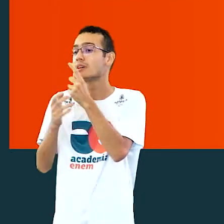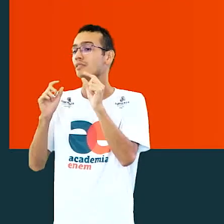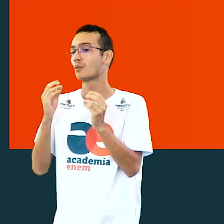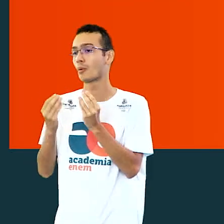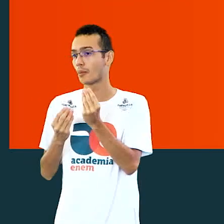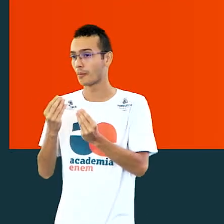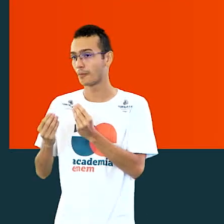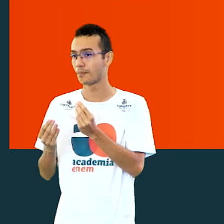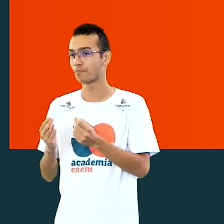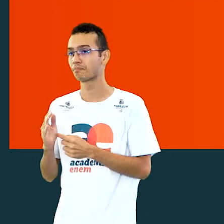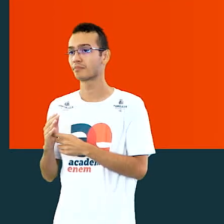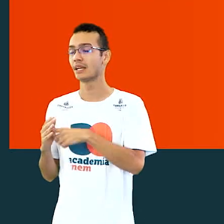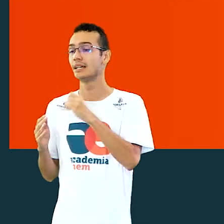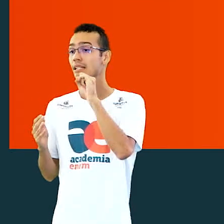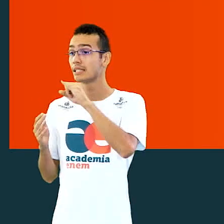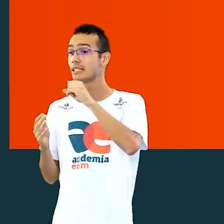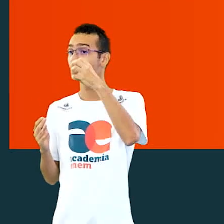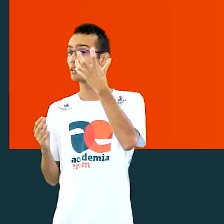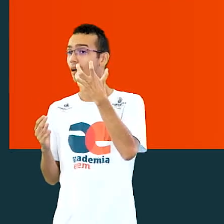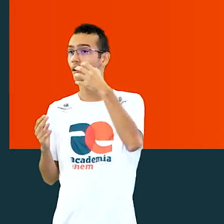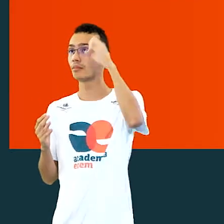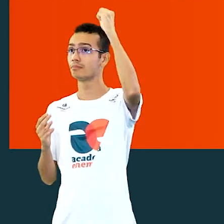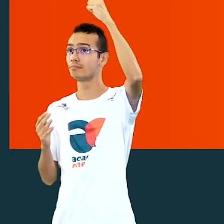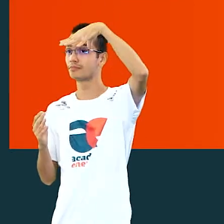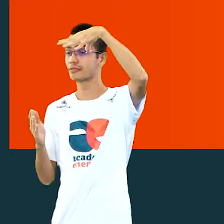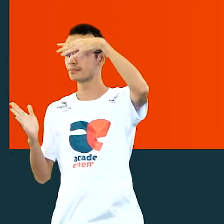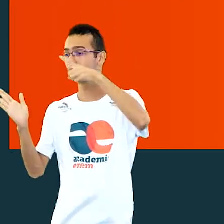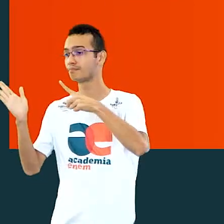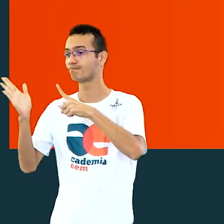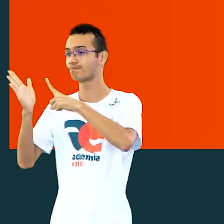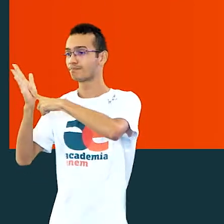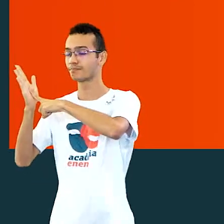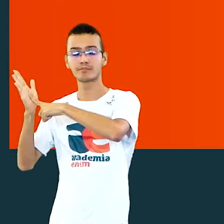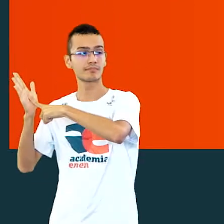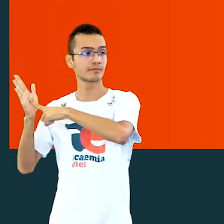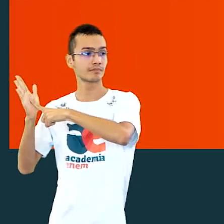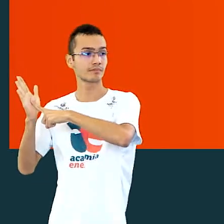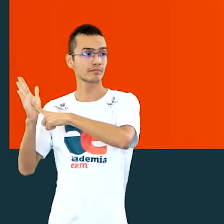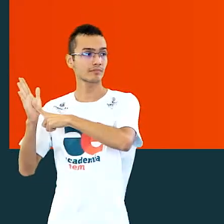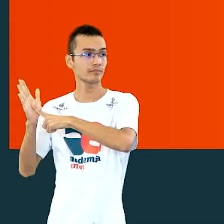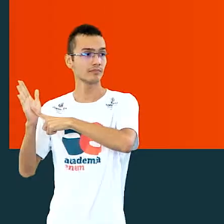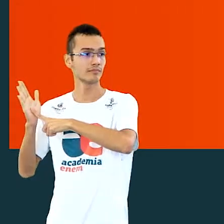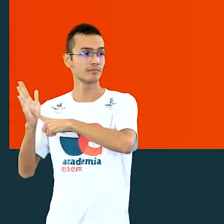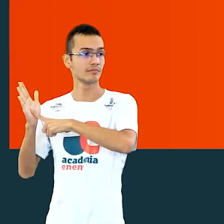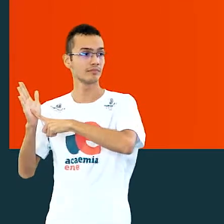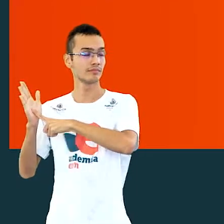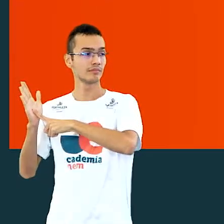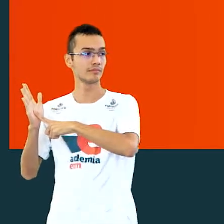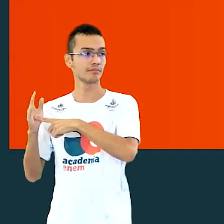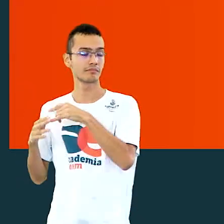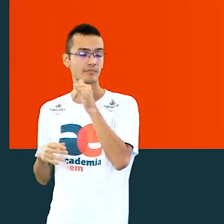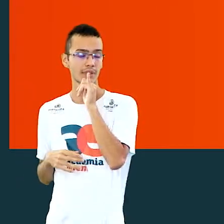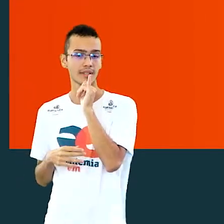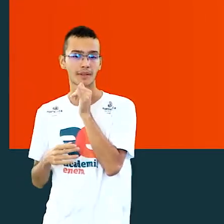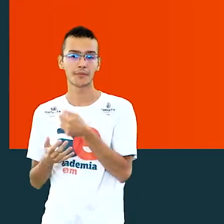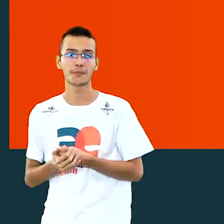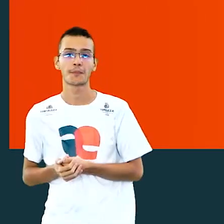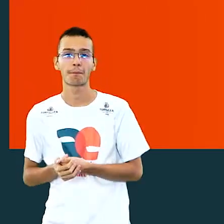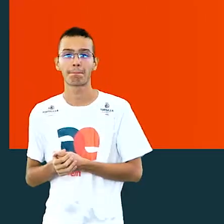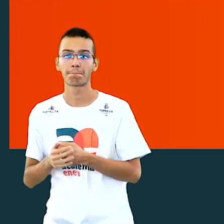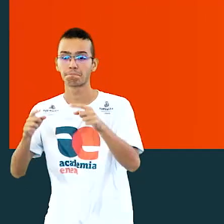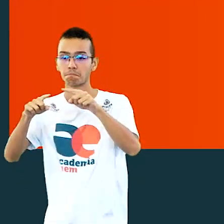Aberto. Aberto. Deixa eu explicar melhor, pessoal. O que é um circuito aberto? Vocês já viram um circuito de corrida de Fórmula 1? É